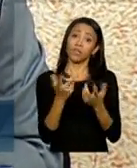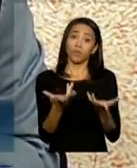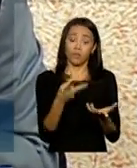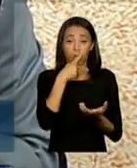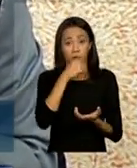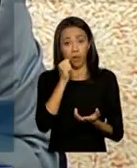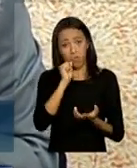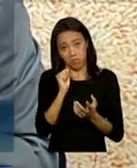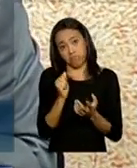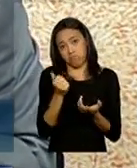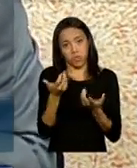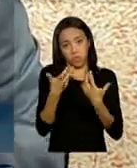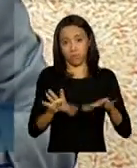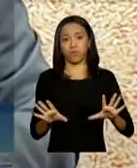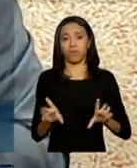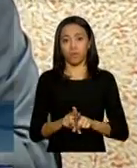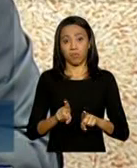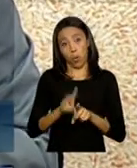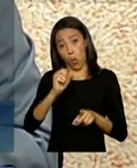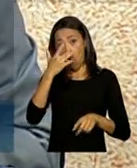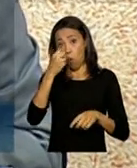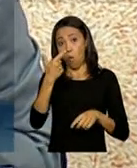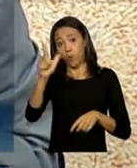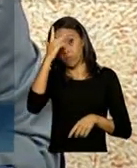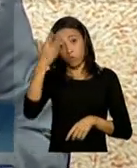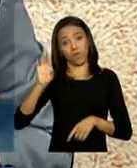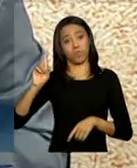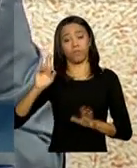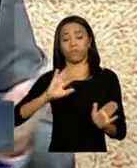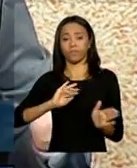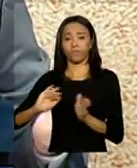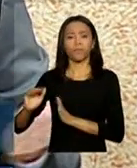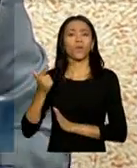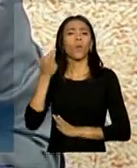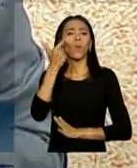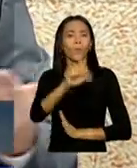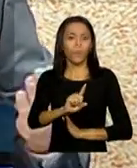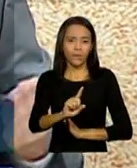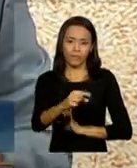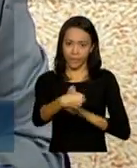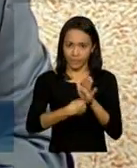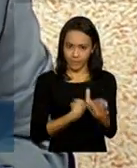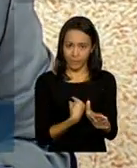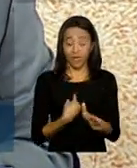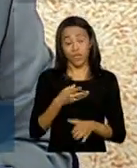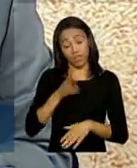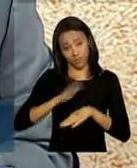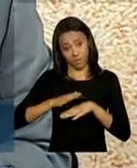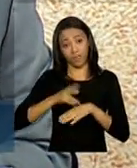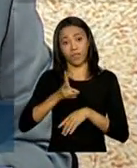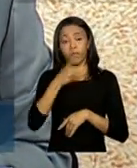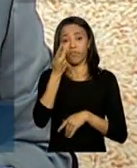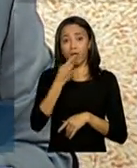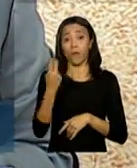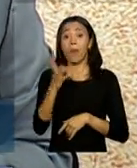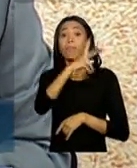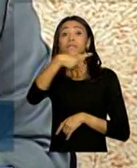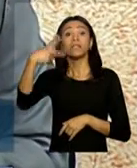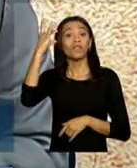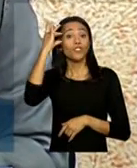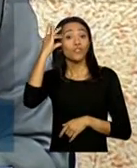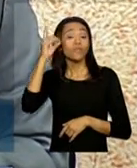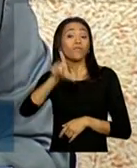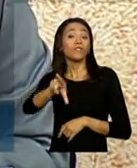das Mães dos responsáveis sobre eh eu eu sempre disse né que a presidenta Dilma escolher o melhor